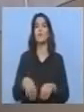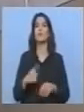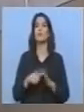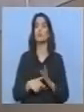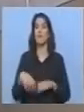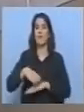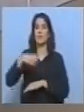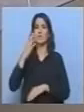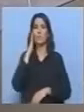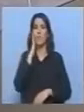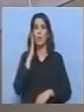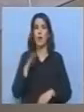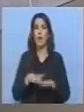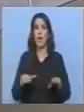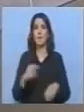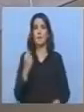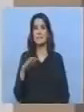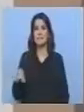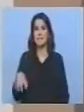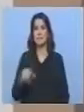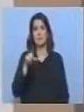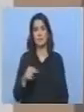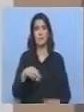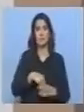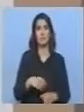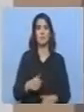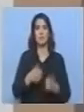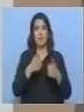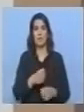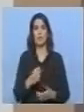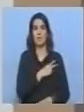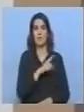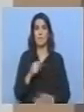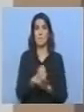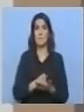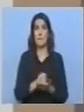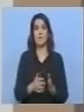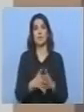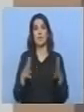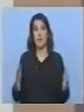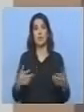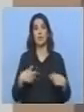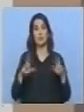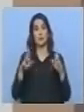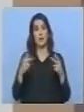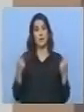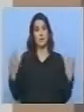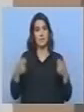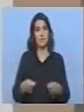edifício de 300 camas, também para a cidade universitária. Vamos fazer uma grande praça, onde eu espero ainda encontrar